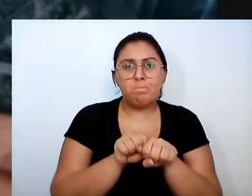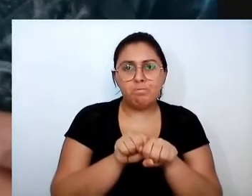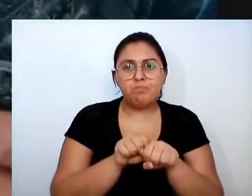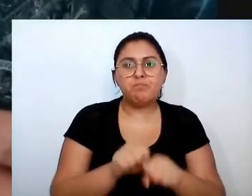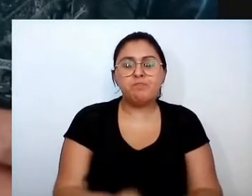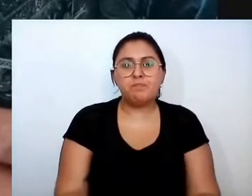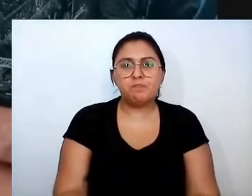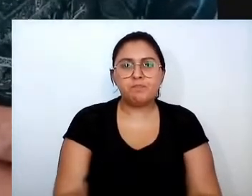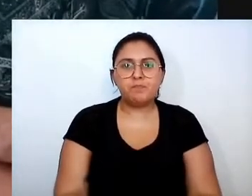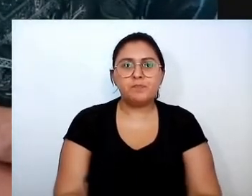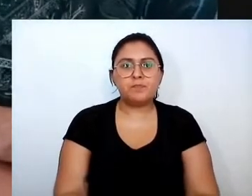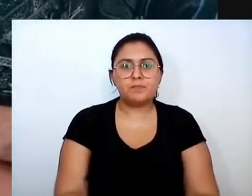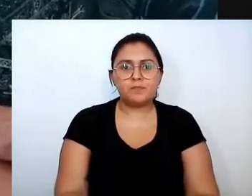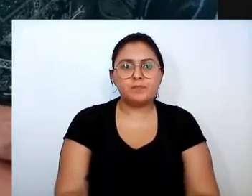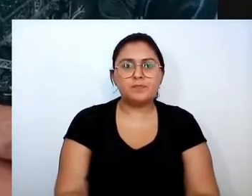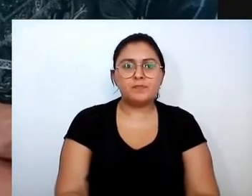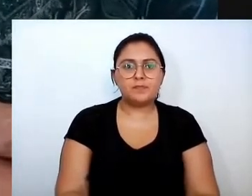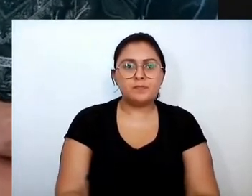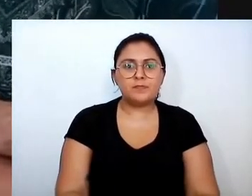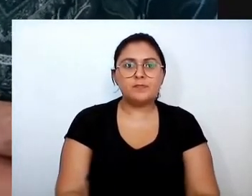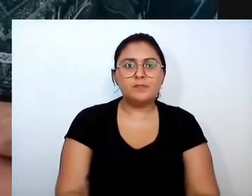uma grande. É,